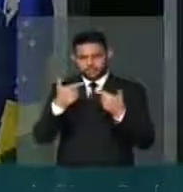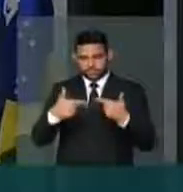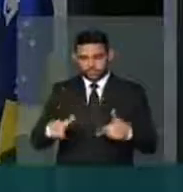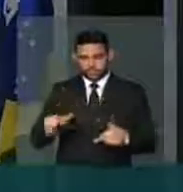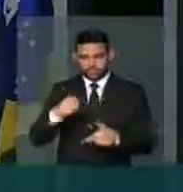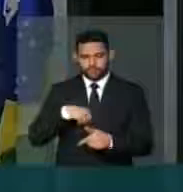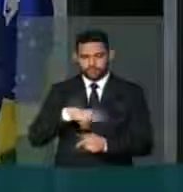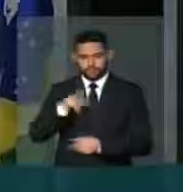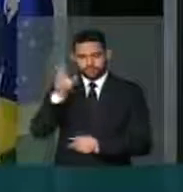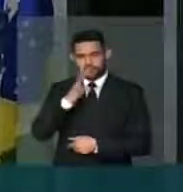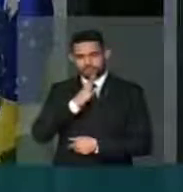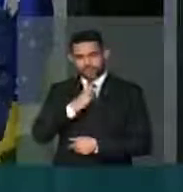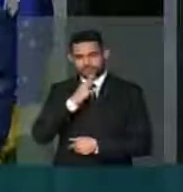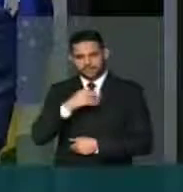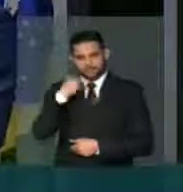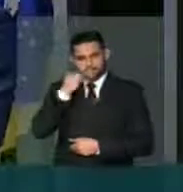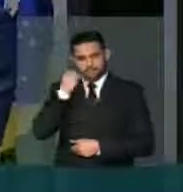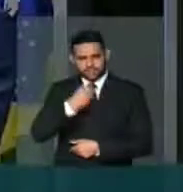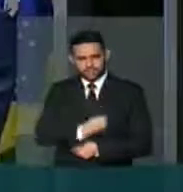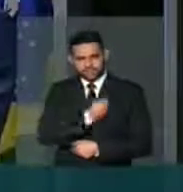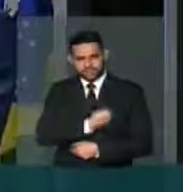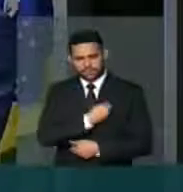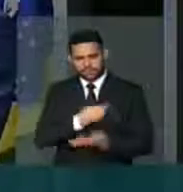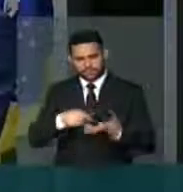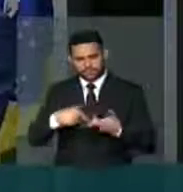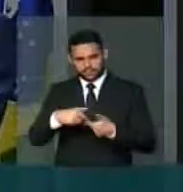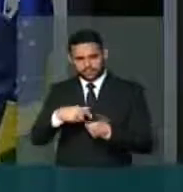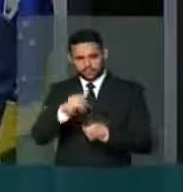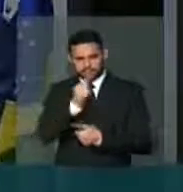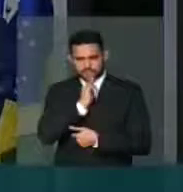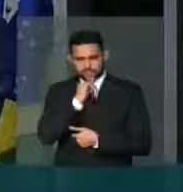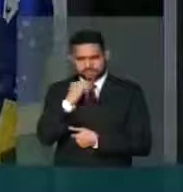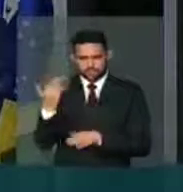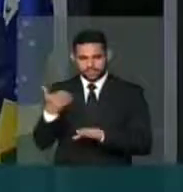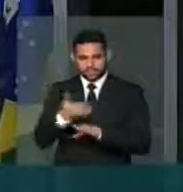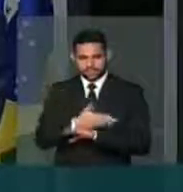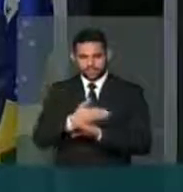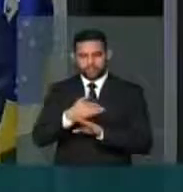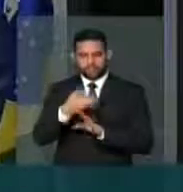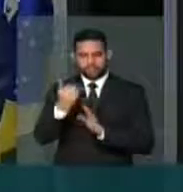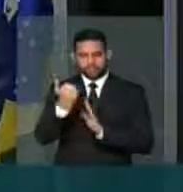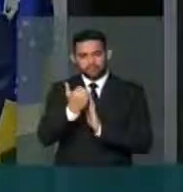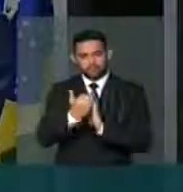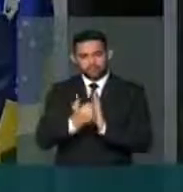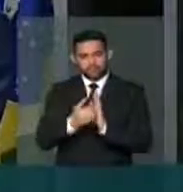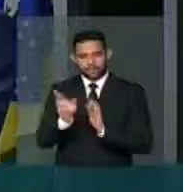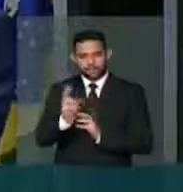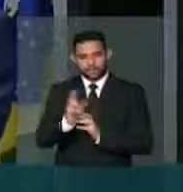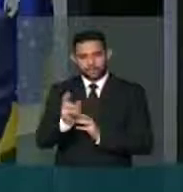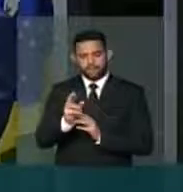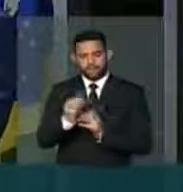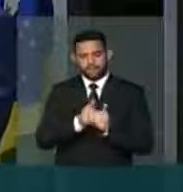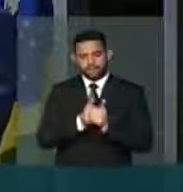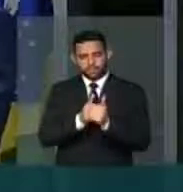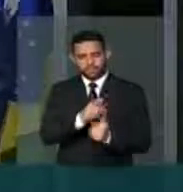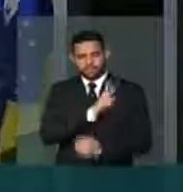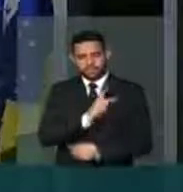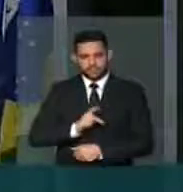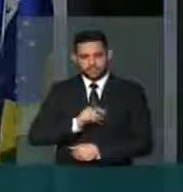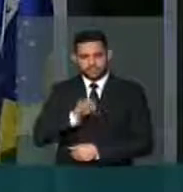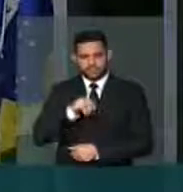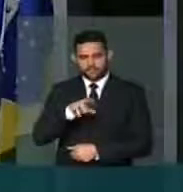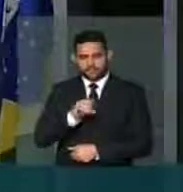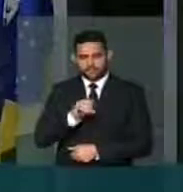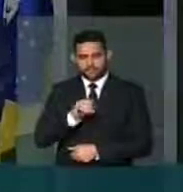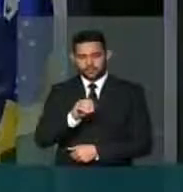o legado de conhecimento e experiência e os demais exemplos advindos do Plano Real, conduzido pelo presidente Itamar Franco e pelo ministro Fernando